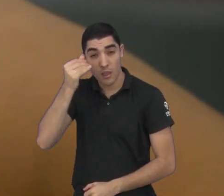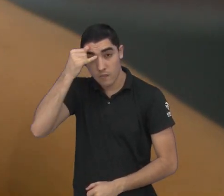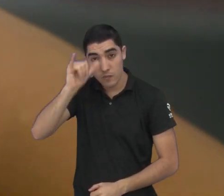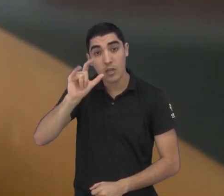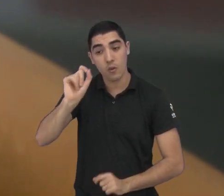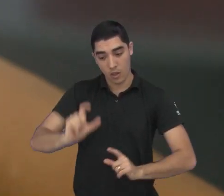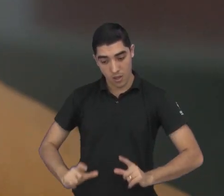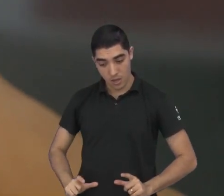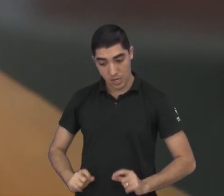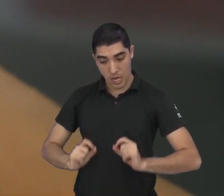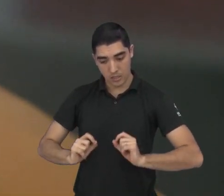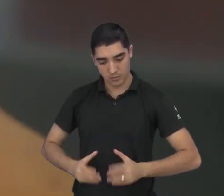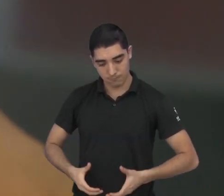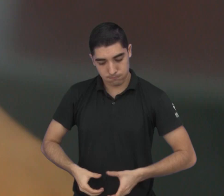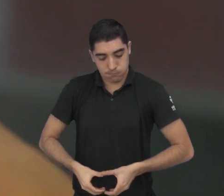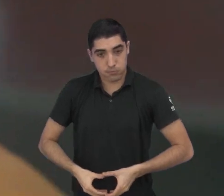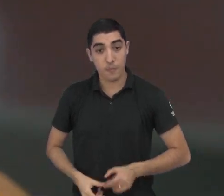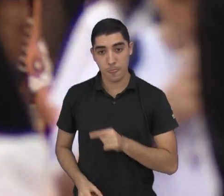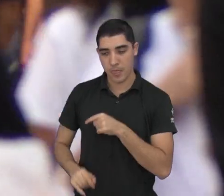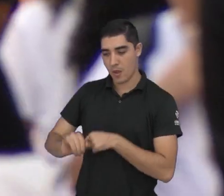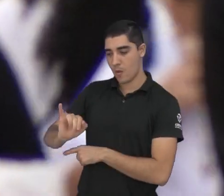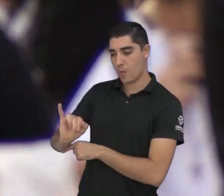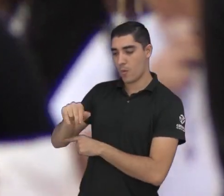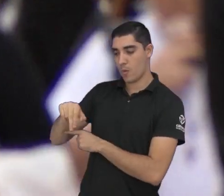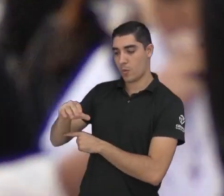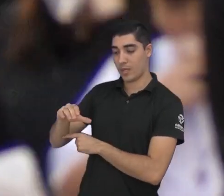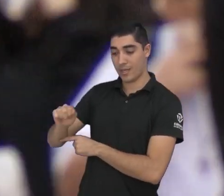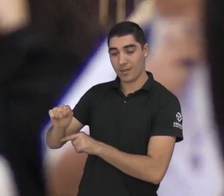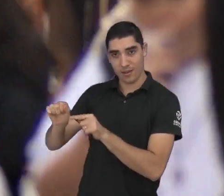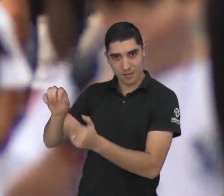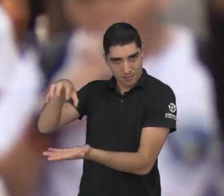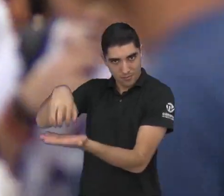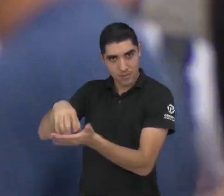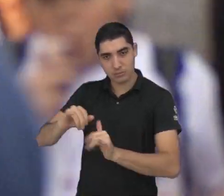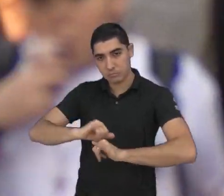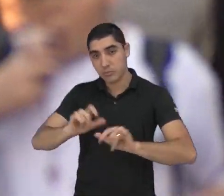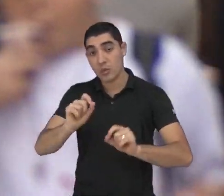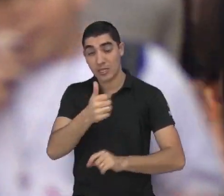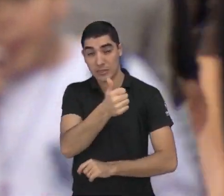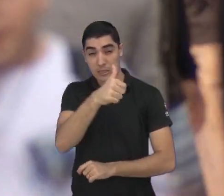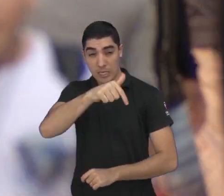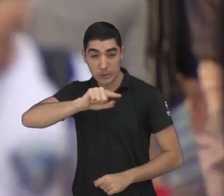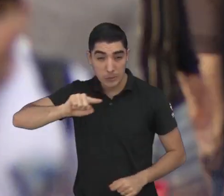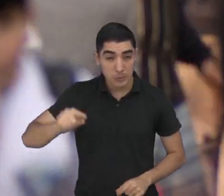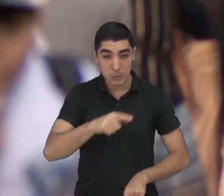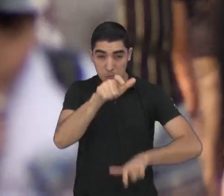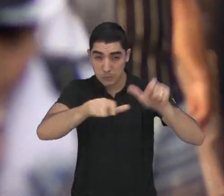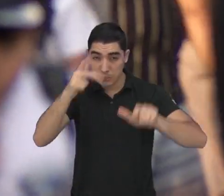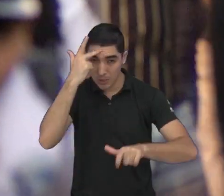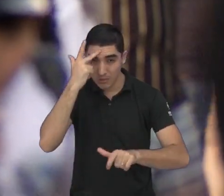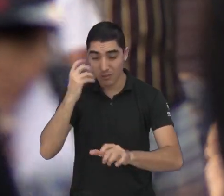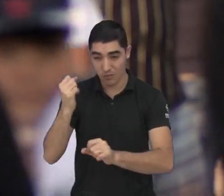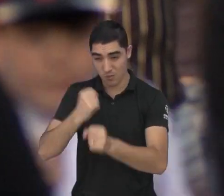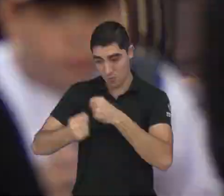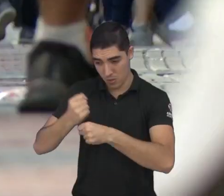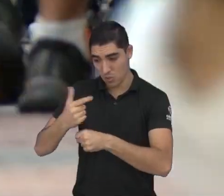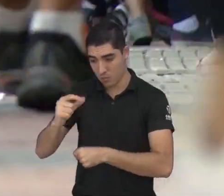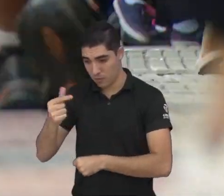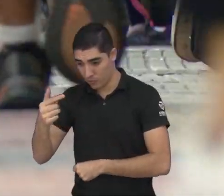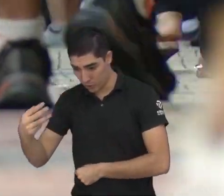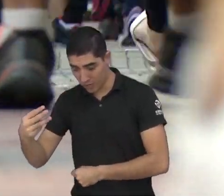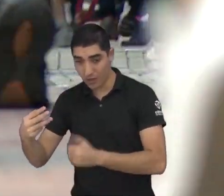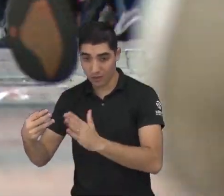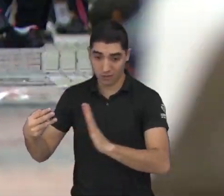de prevenir o câncer de colo de útero, que, segundo o INCA, deve registrar 17 mil novos casos